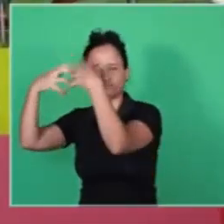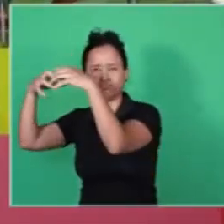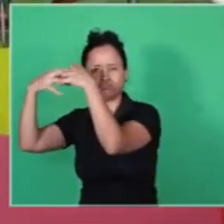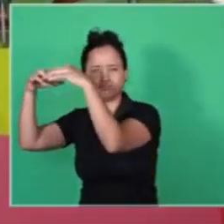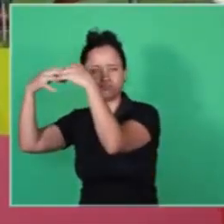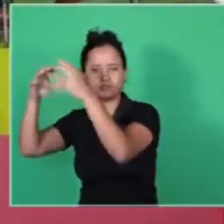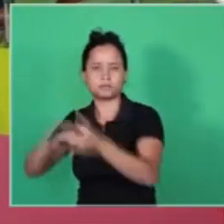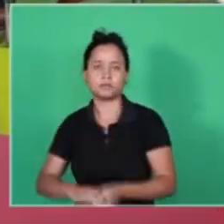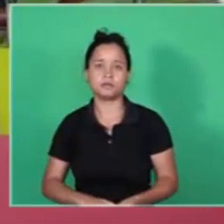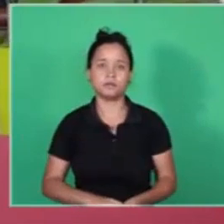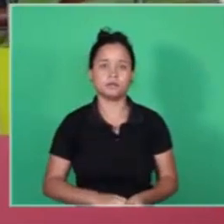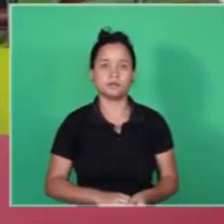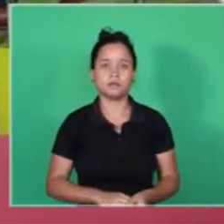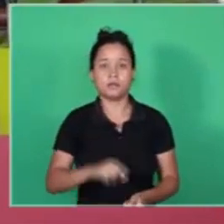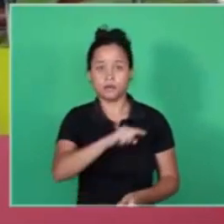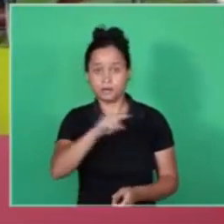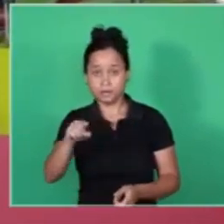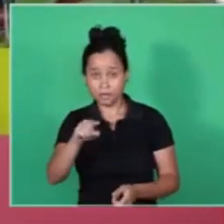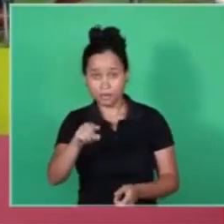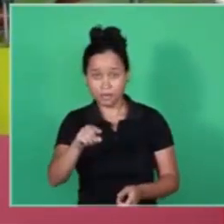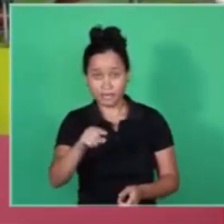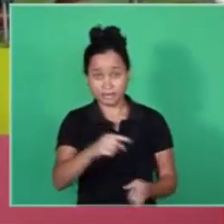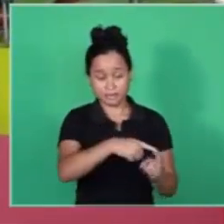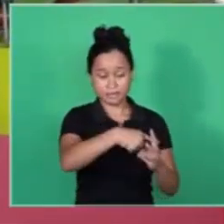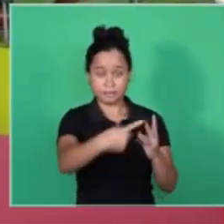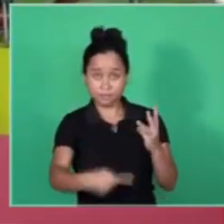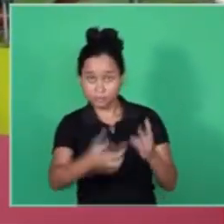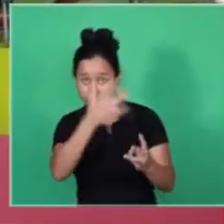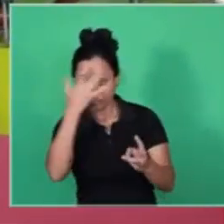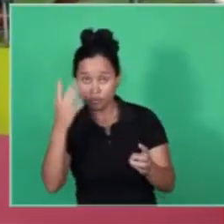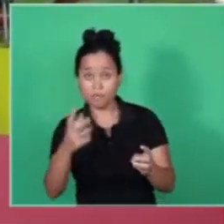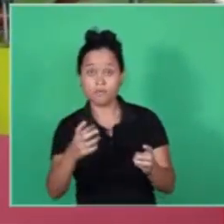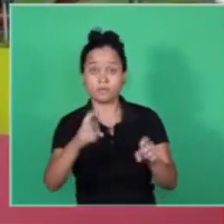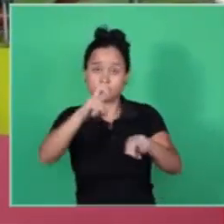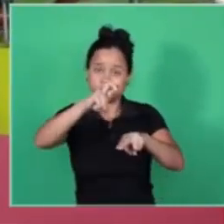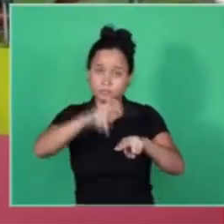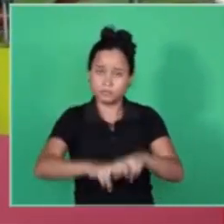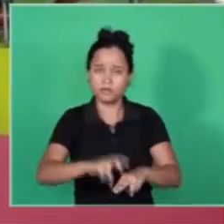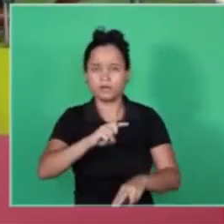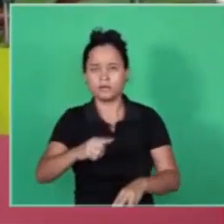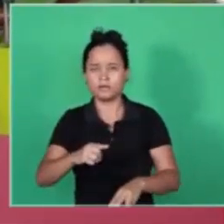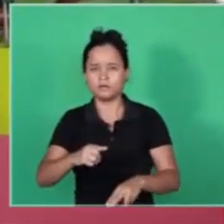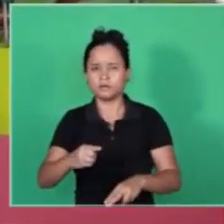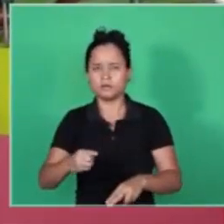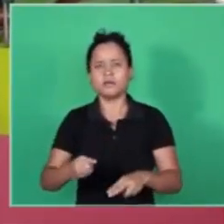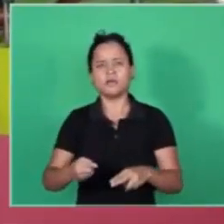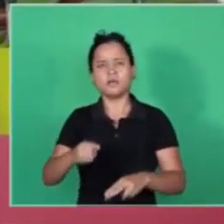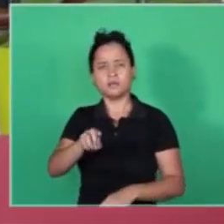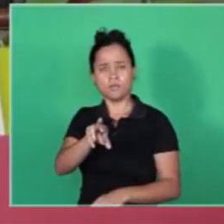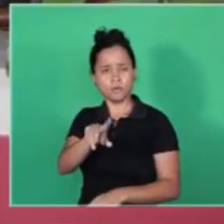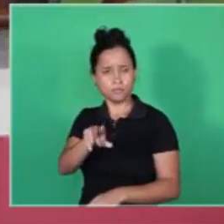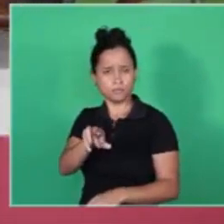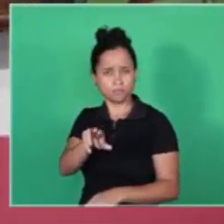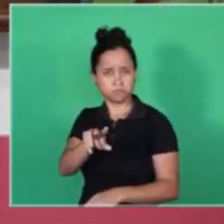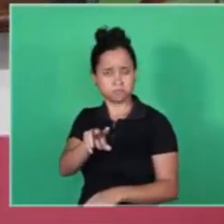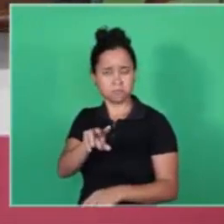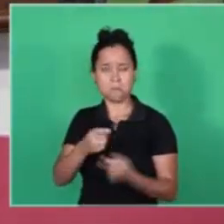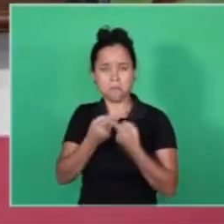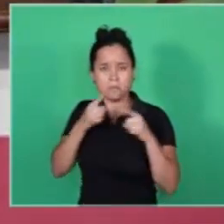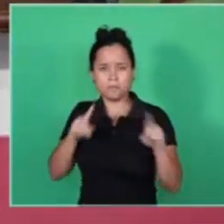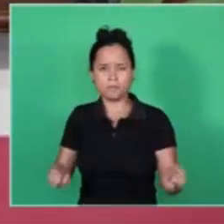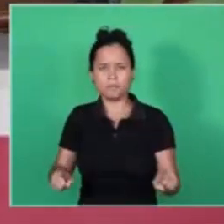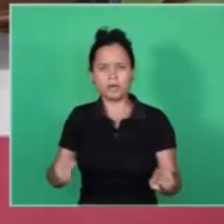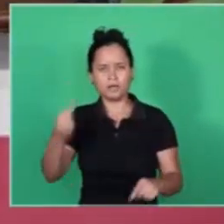três, são aqui, são irmãos, mas nenhum deles pensa igual o outro na questão da